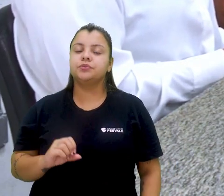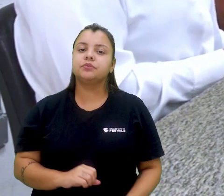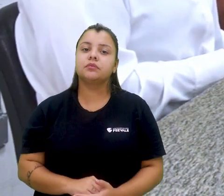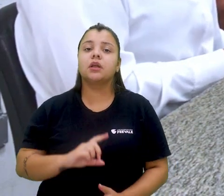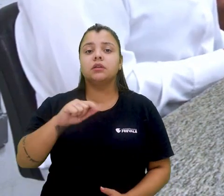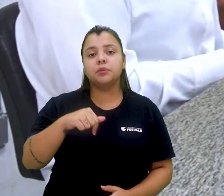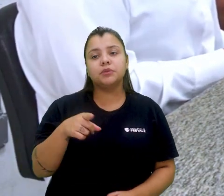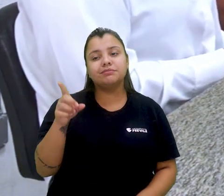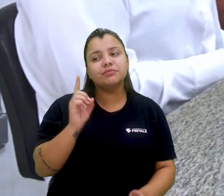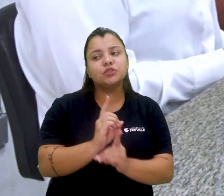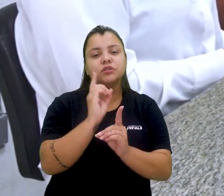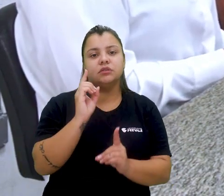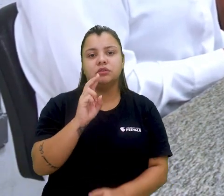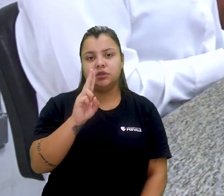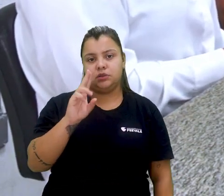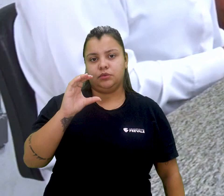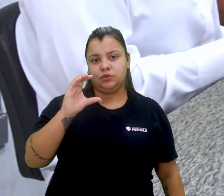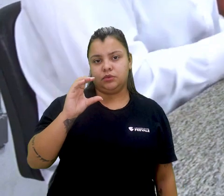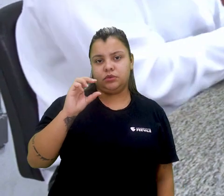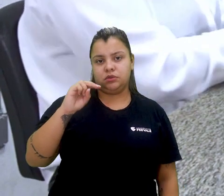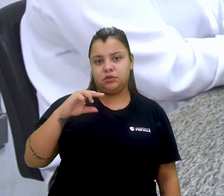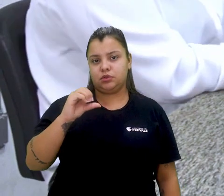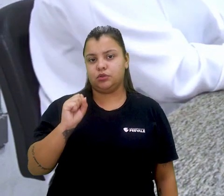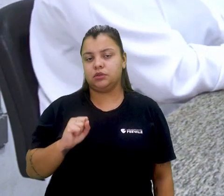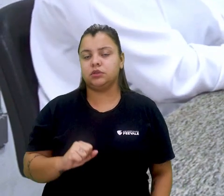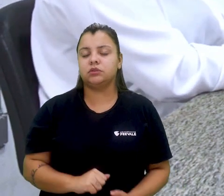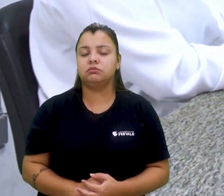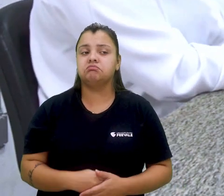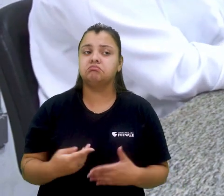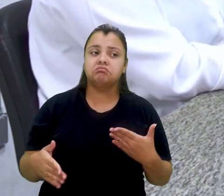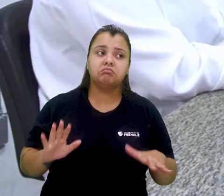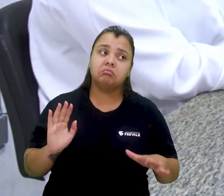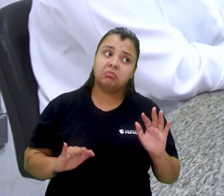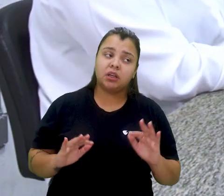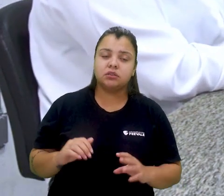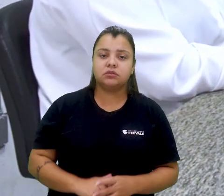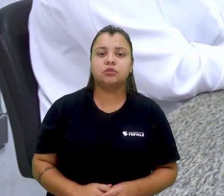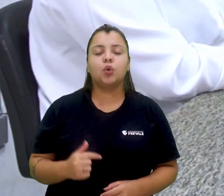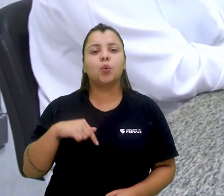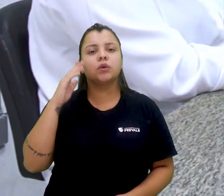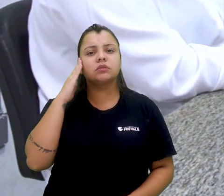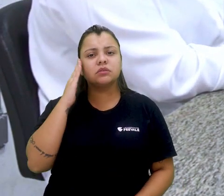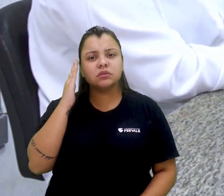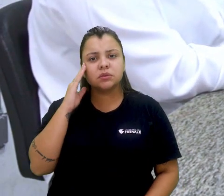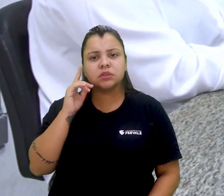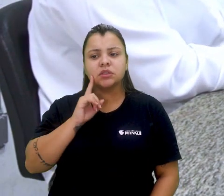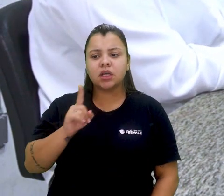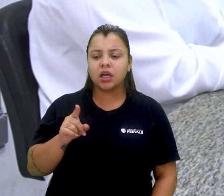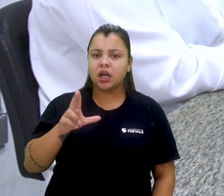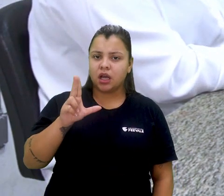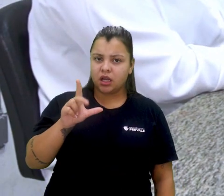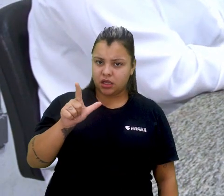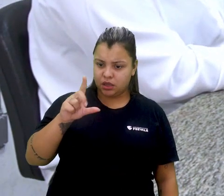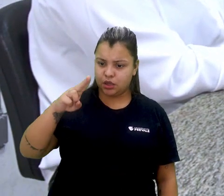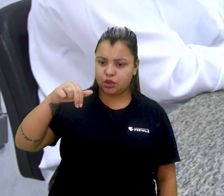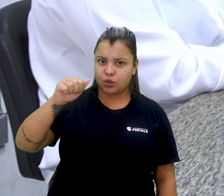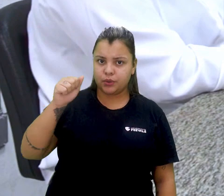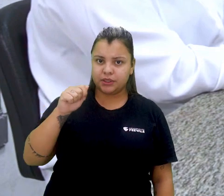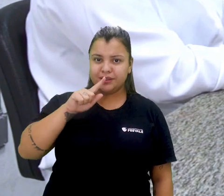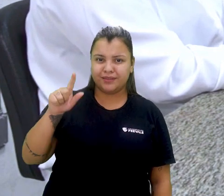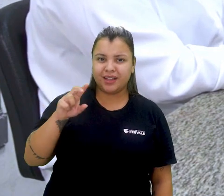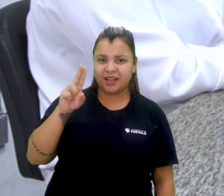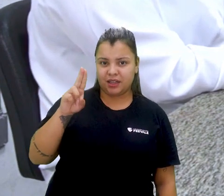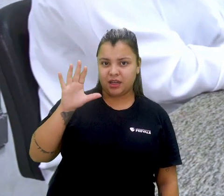ux por um período assim curto e E aí era isso assim né daí quando eu soube que que a loura tava na UFPA